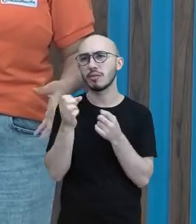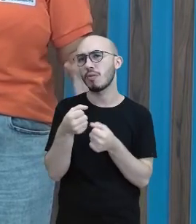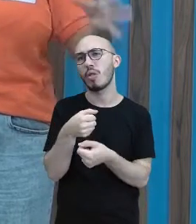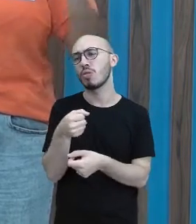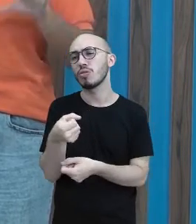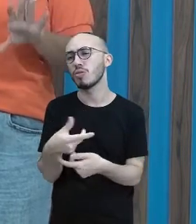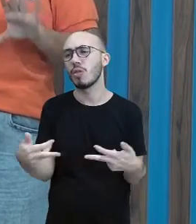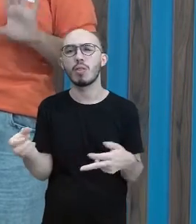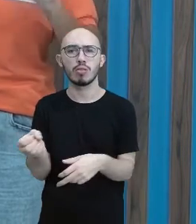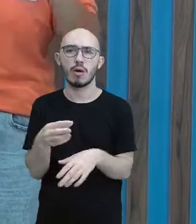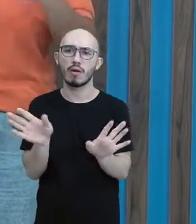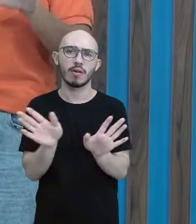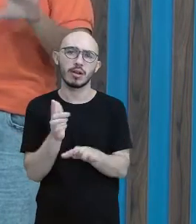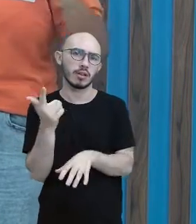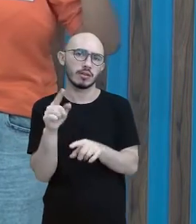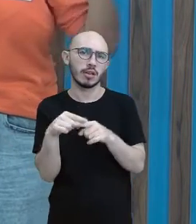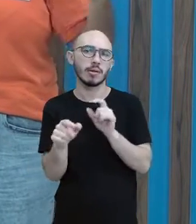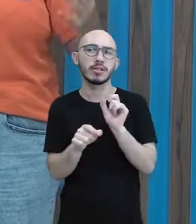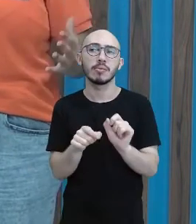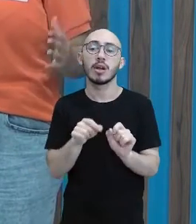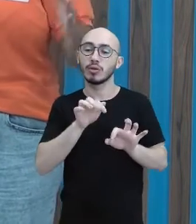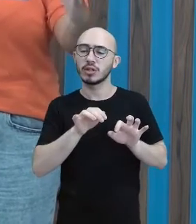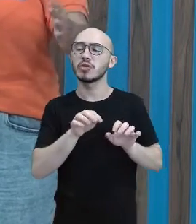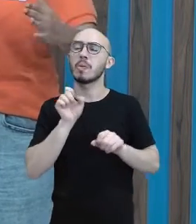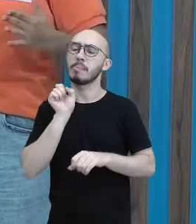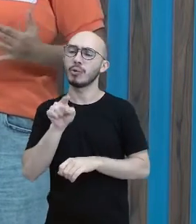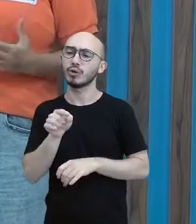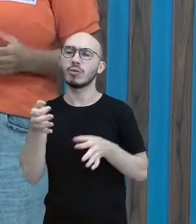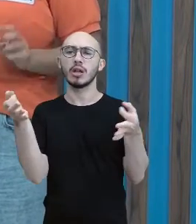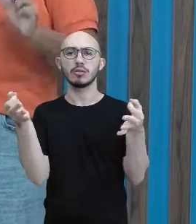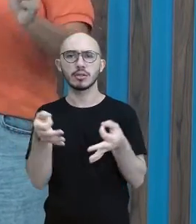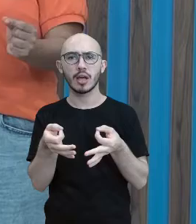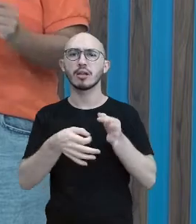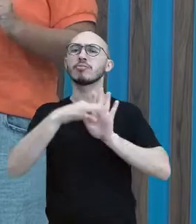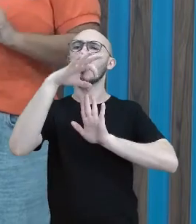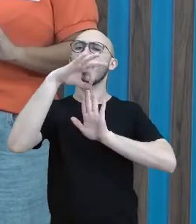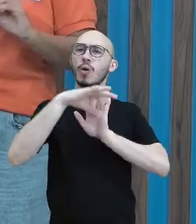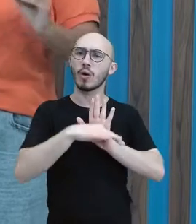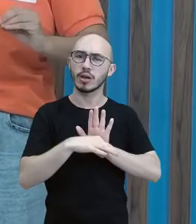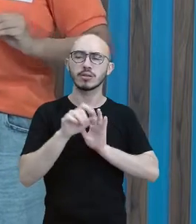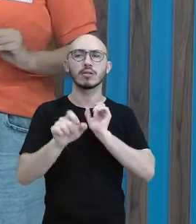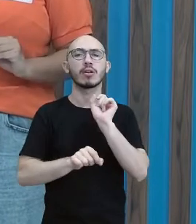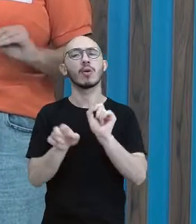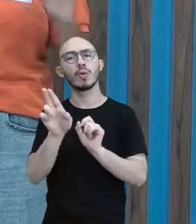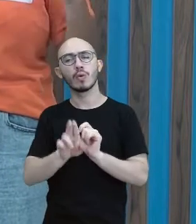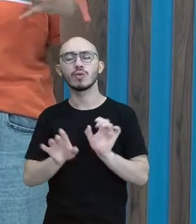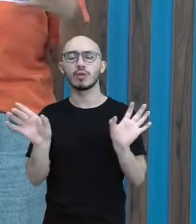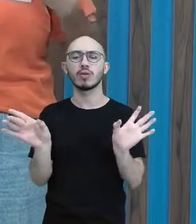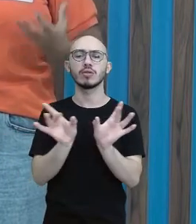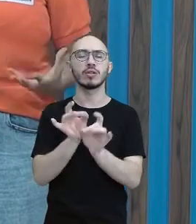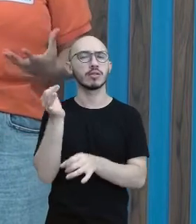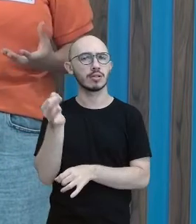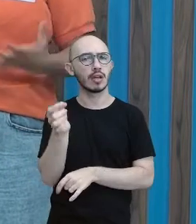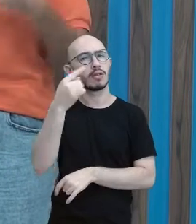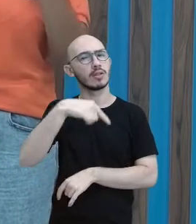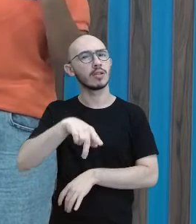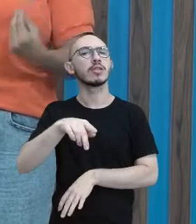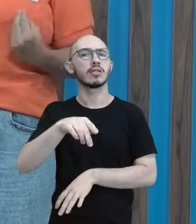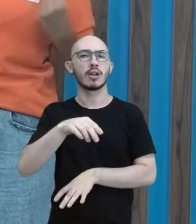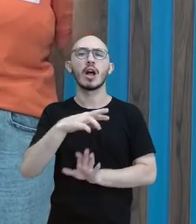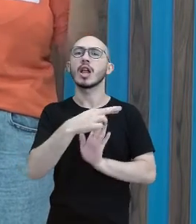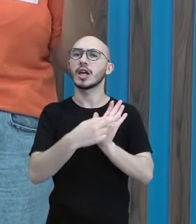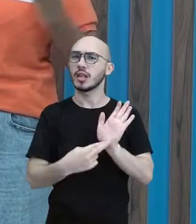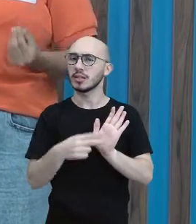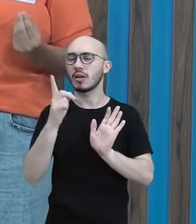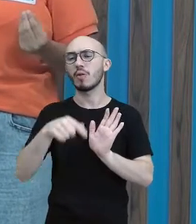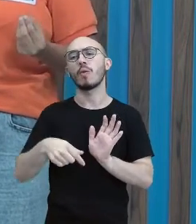novas, desde que ele esteja bem escrito, bem pontuado, coeso, o uso certinho das conjunções, vocês com certeza tirarão uma